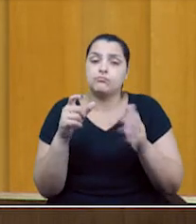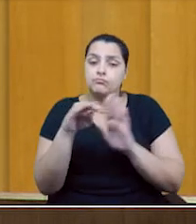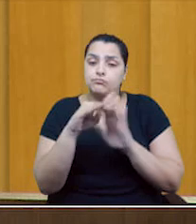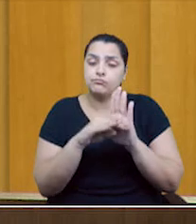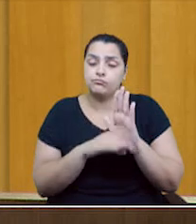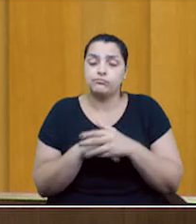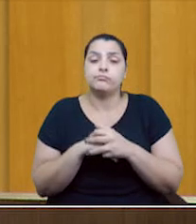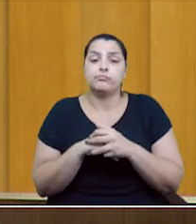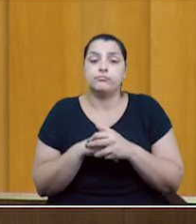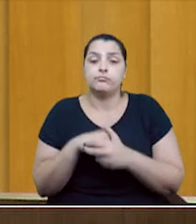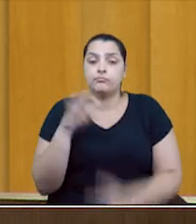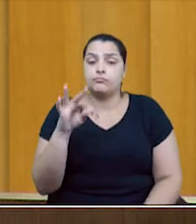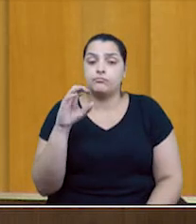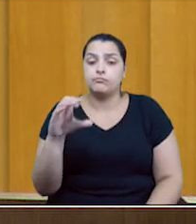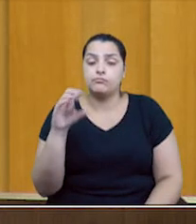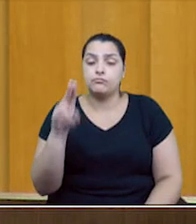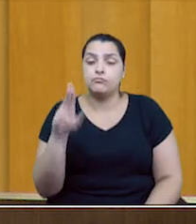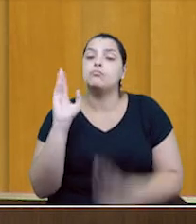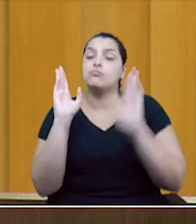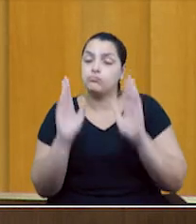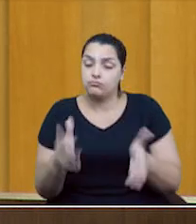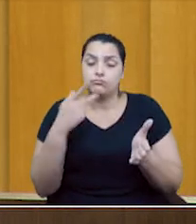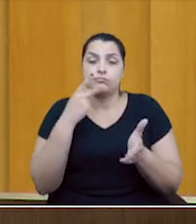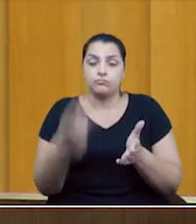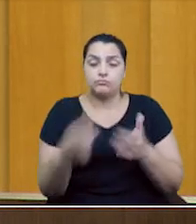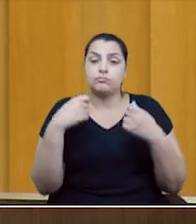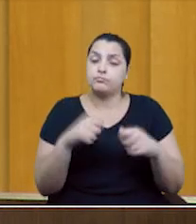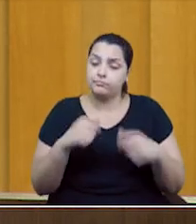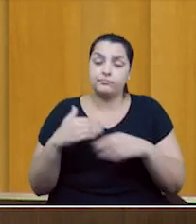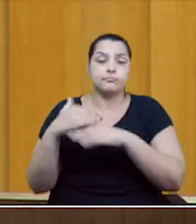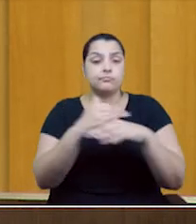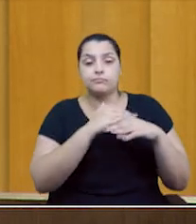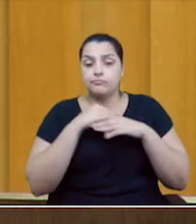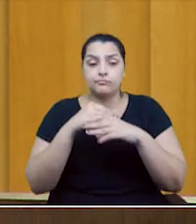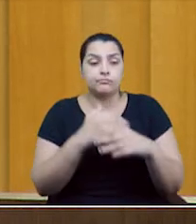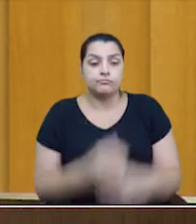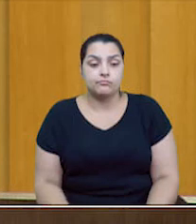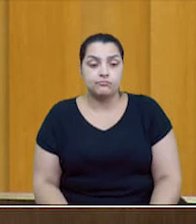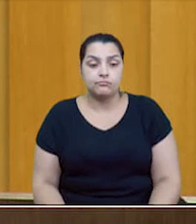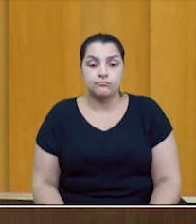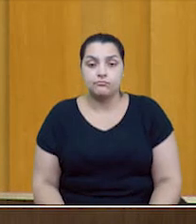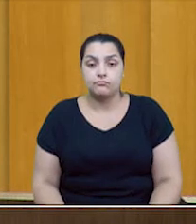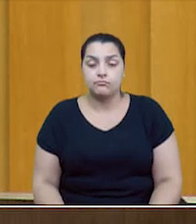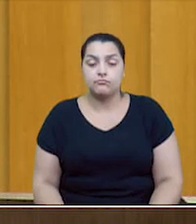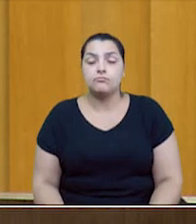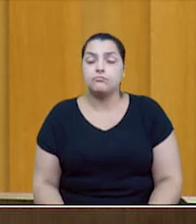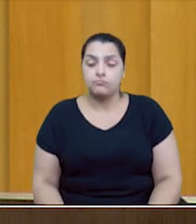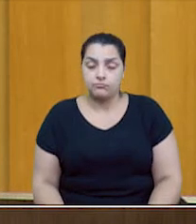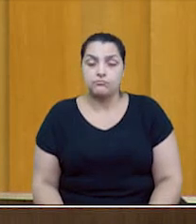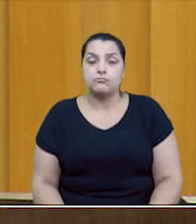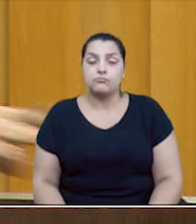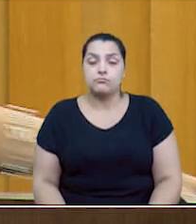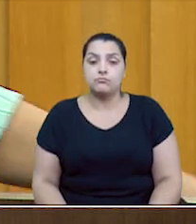de Contas já determinou que deve ser padronizado. E também com a finalidade aqui, para encerrar